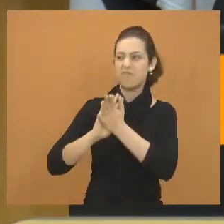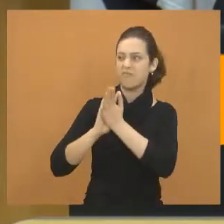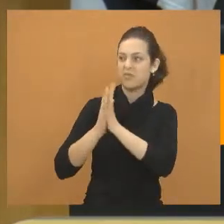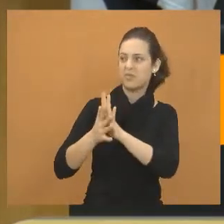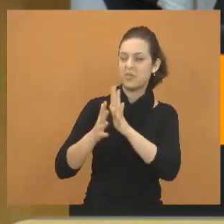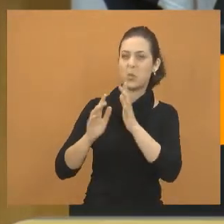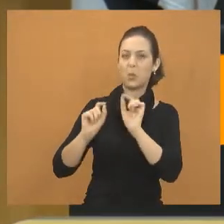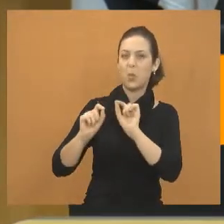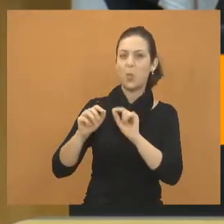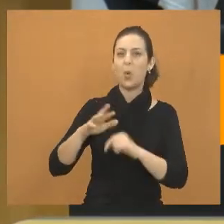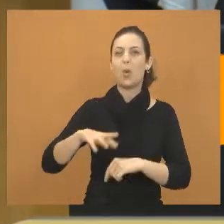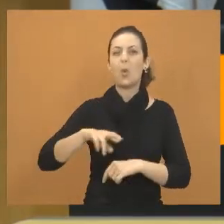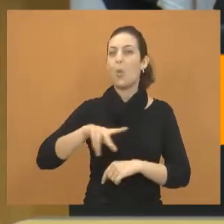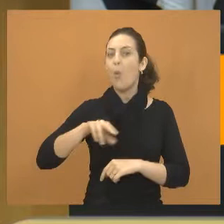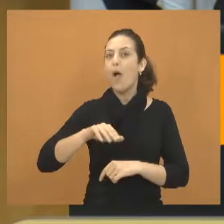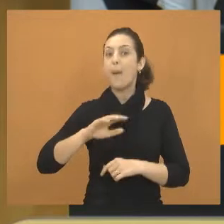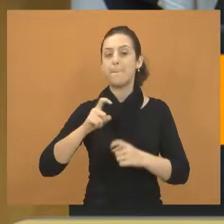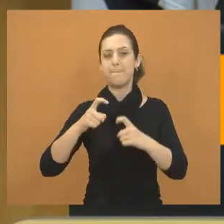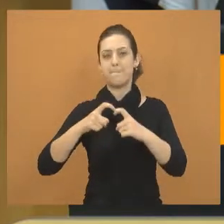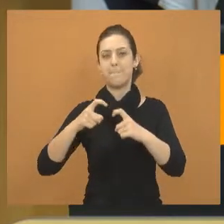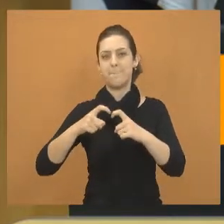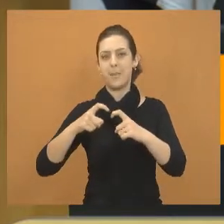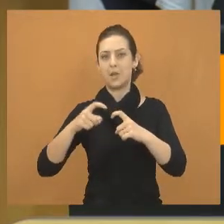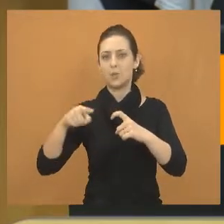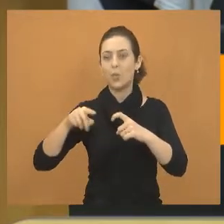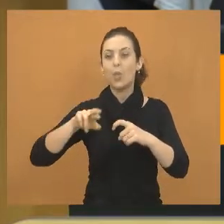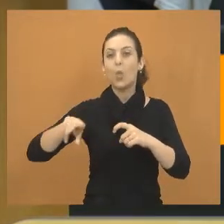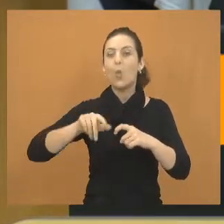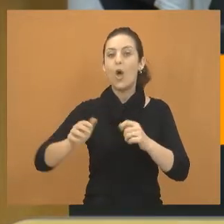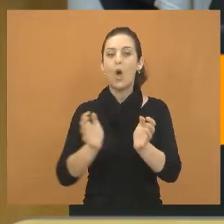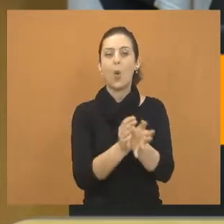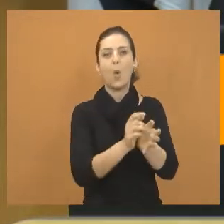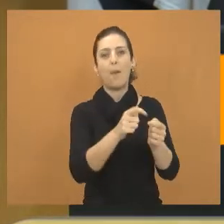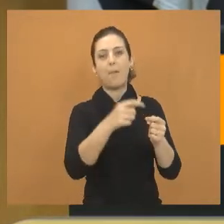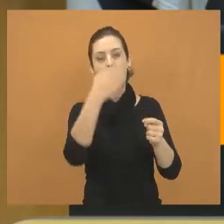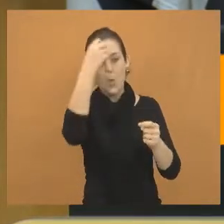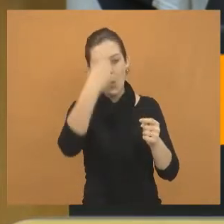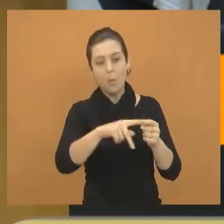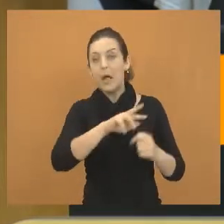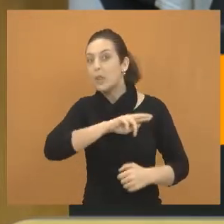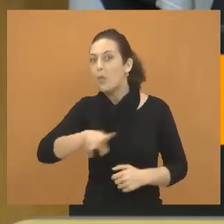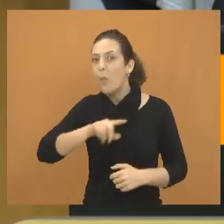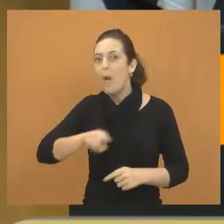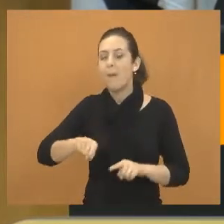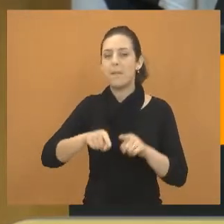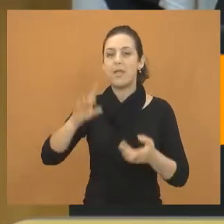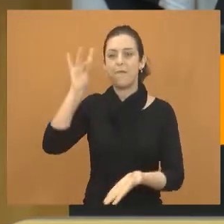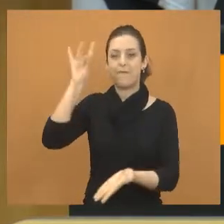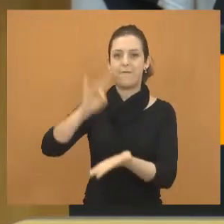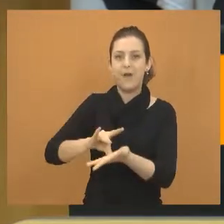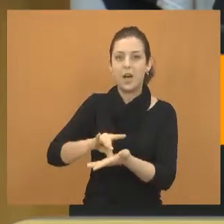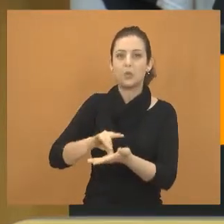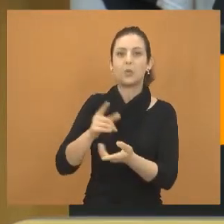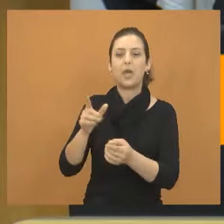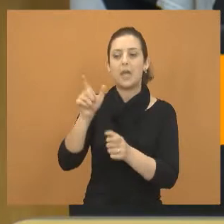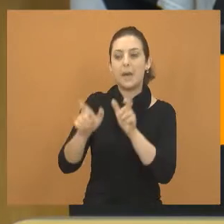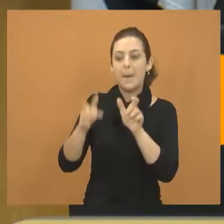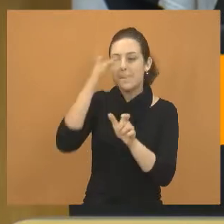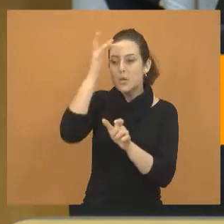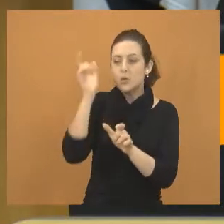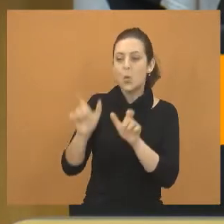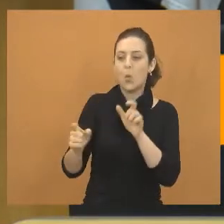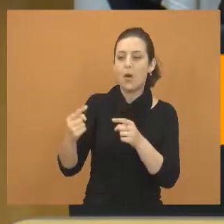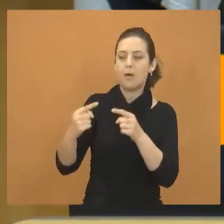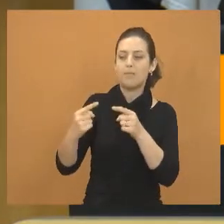depreciando a classe médica. Não é nada disso. Eu estou falando de fato de munícipe que conversa comigo